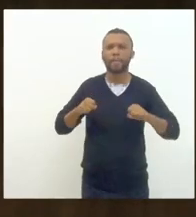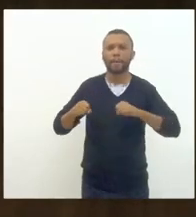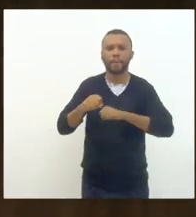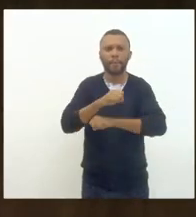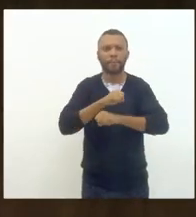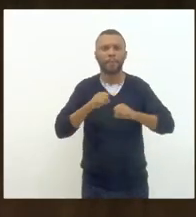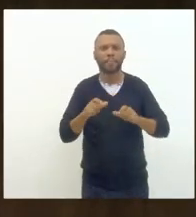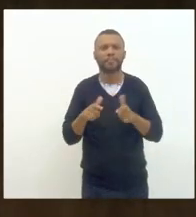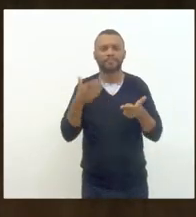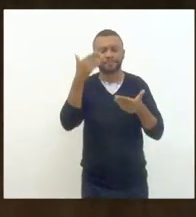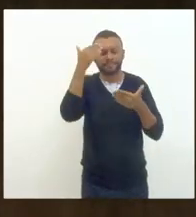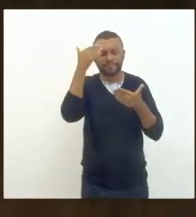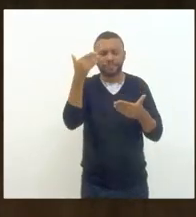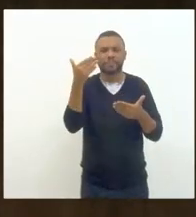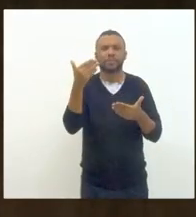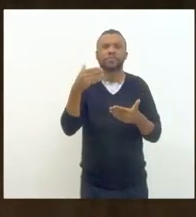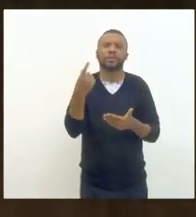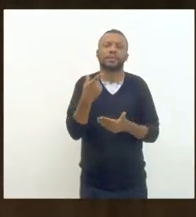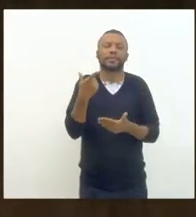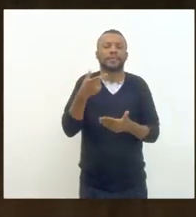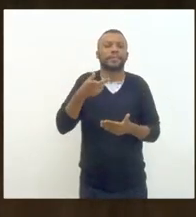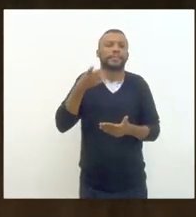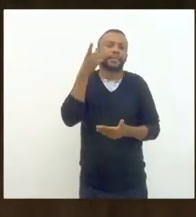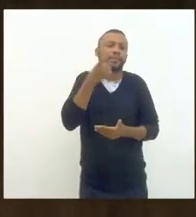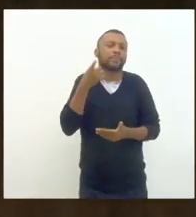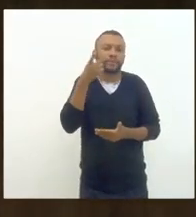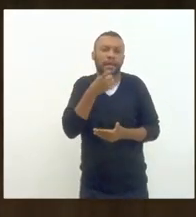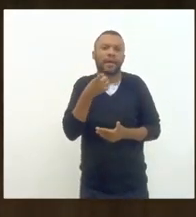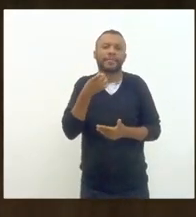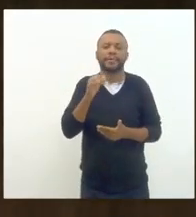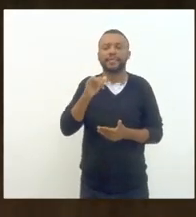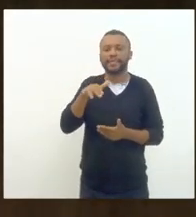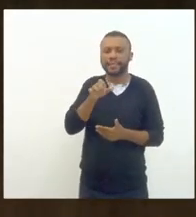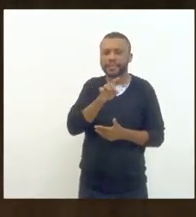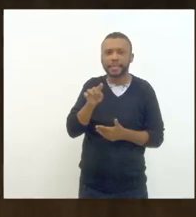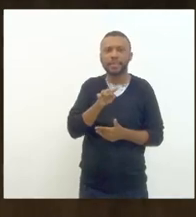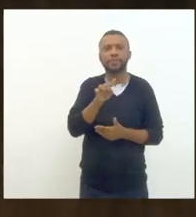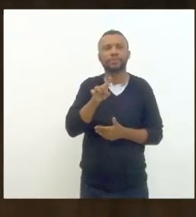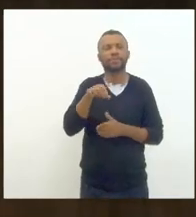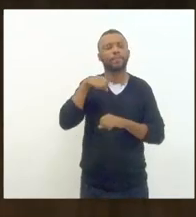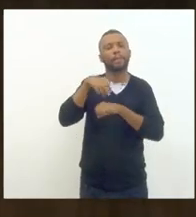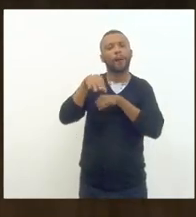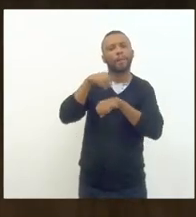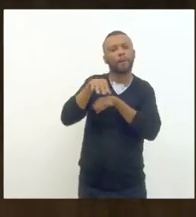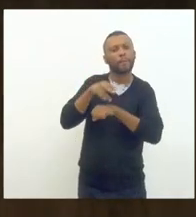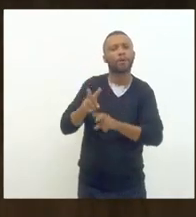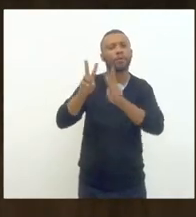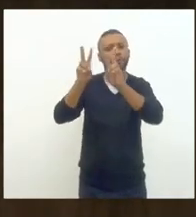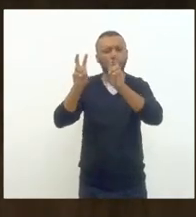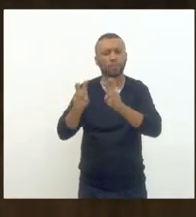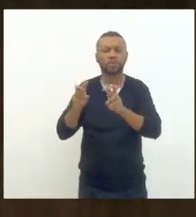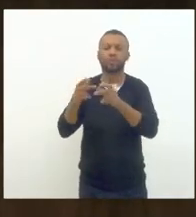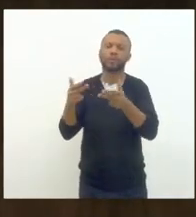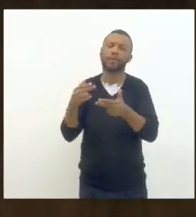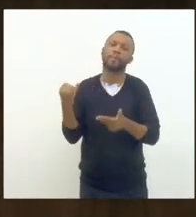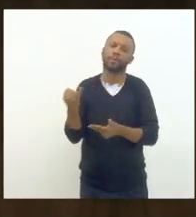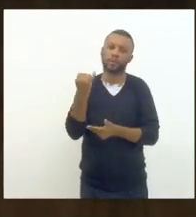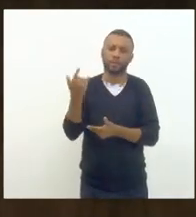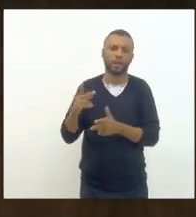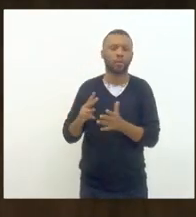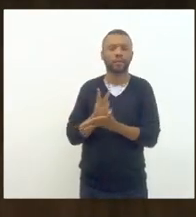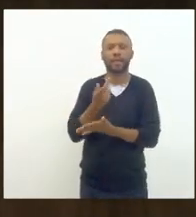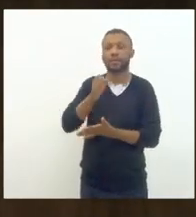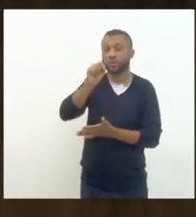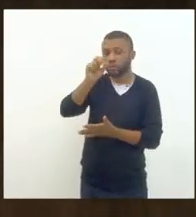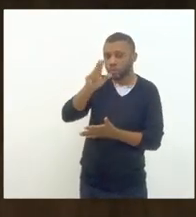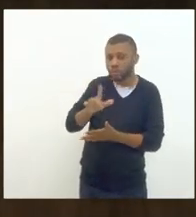agradecendo a nossa sempre deputada Inês Pandeló por nos manter sempre informados sobre as questões relevantes que acontecem no Sul